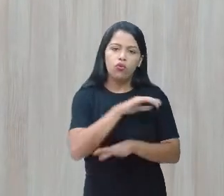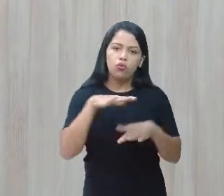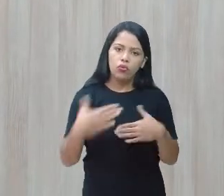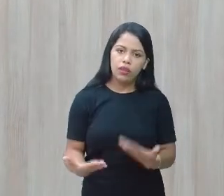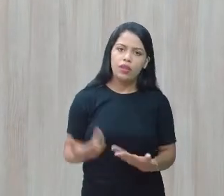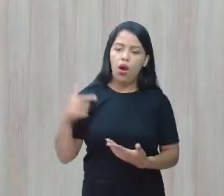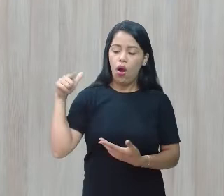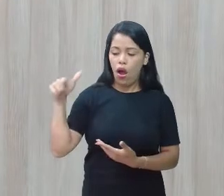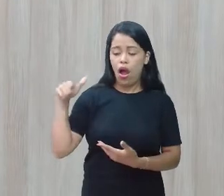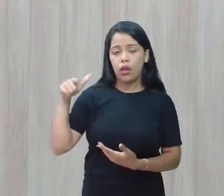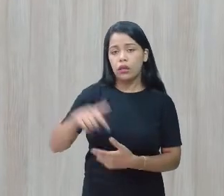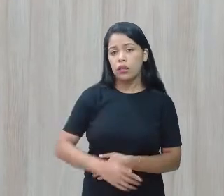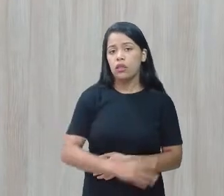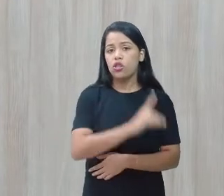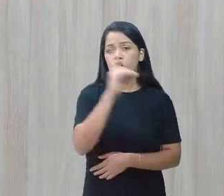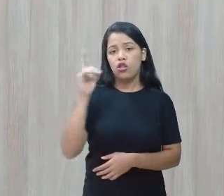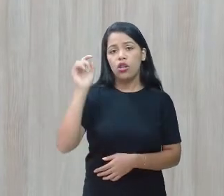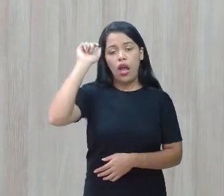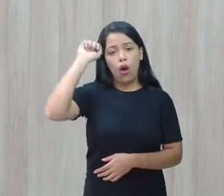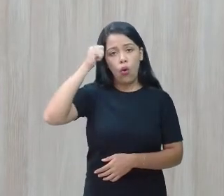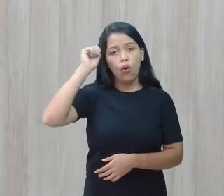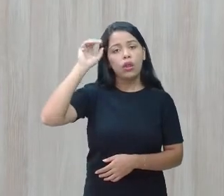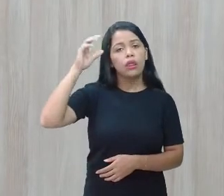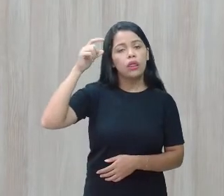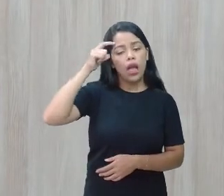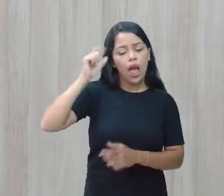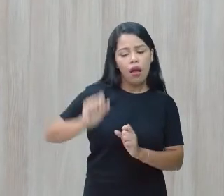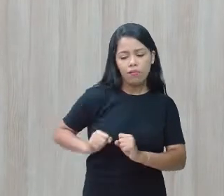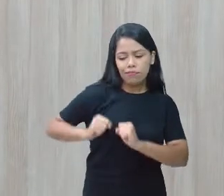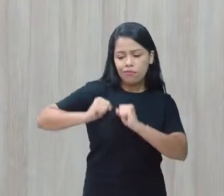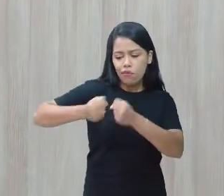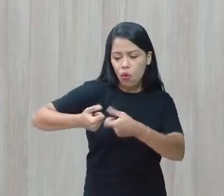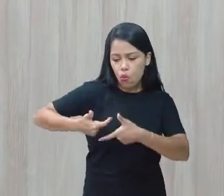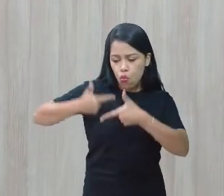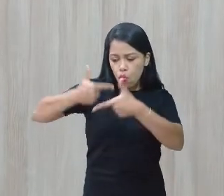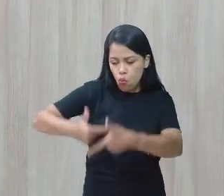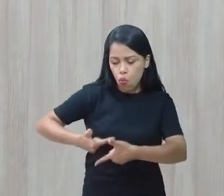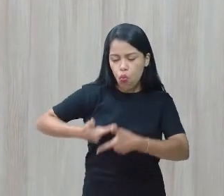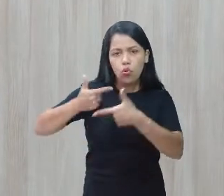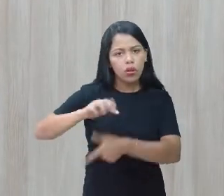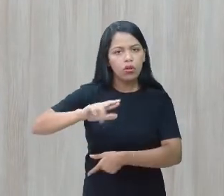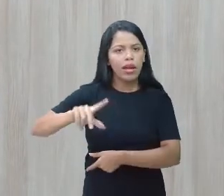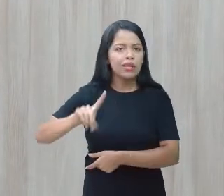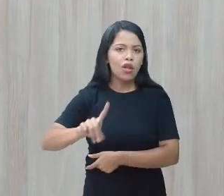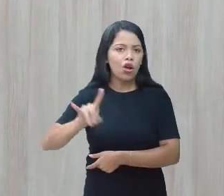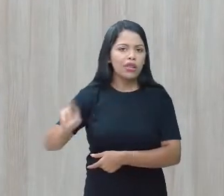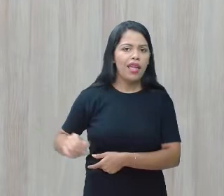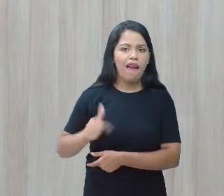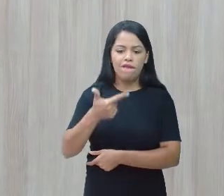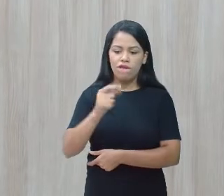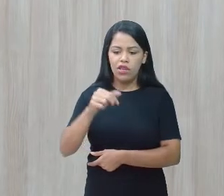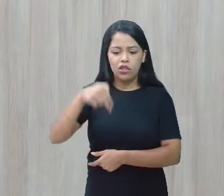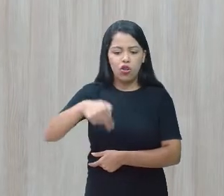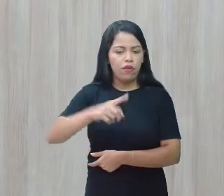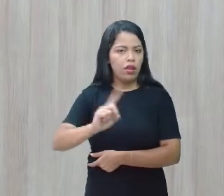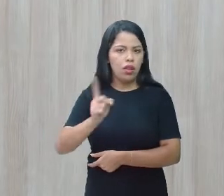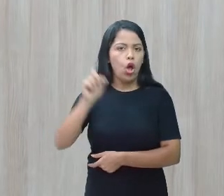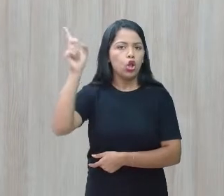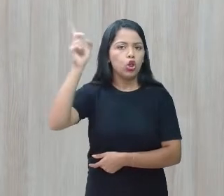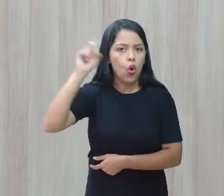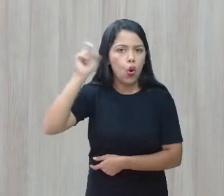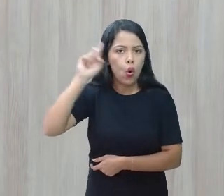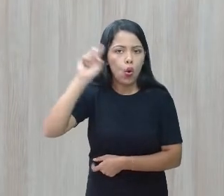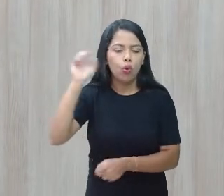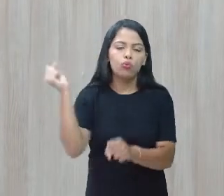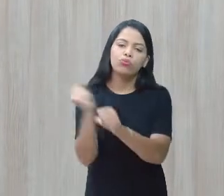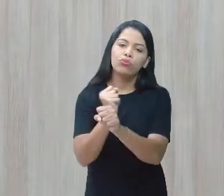luta. Claro que essa luta não é só em 20 de novembro. Essa luta são todos os dias do ano. A